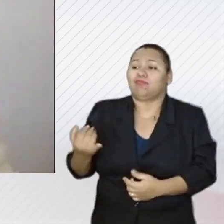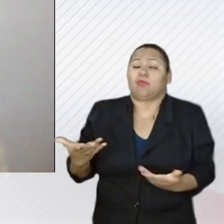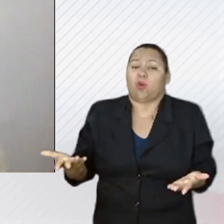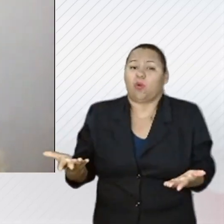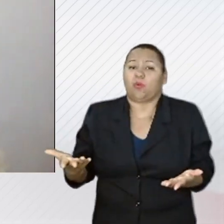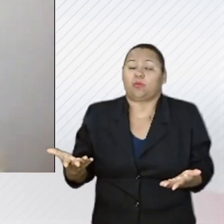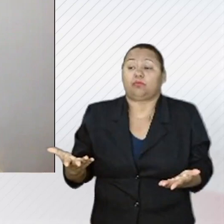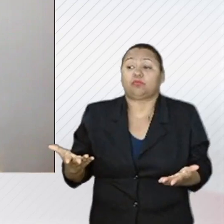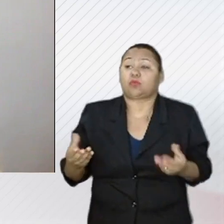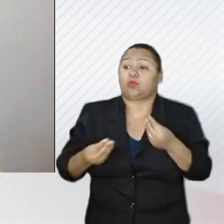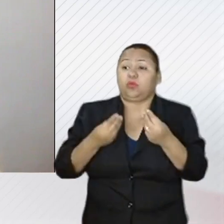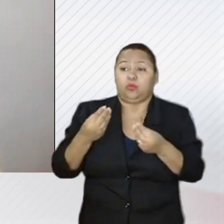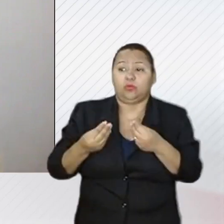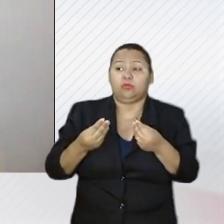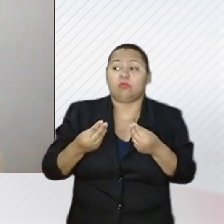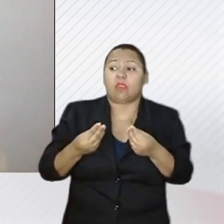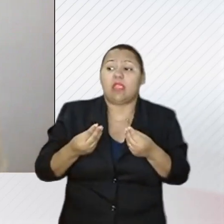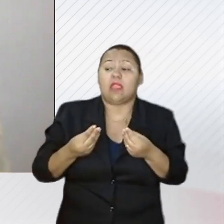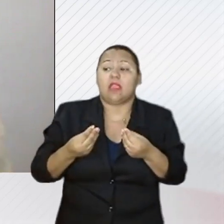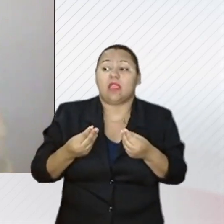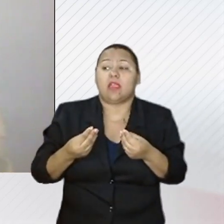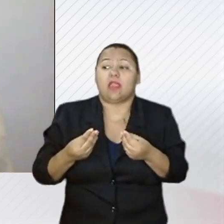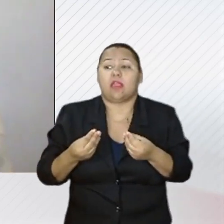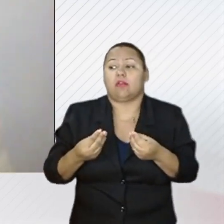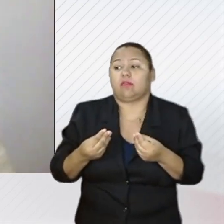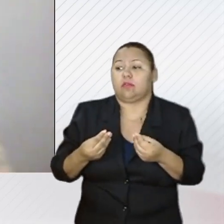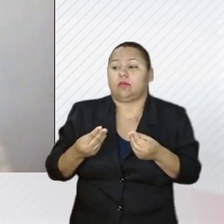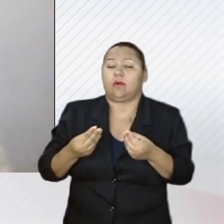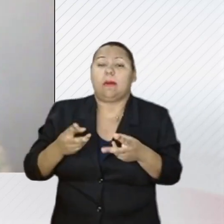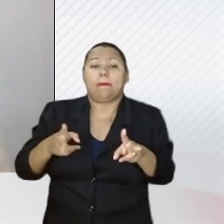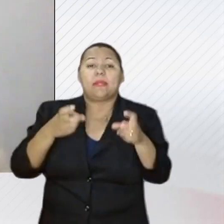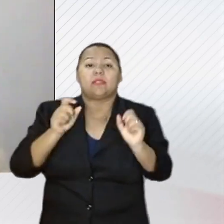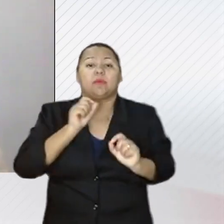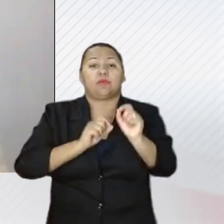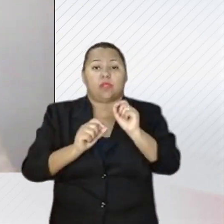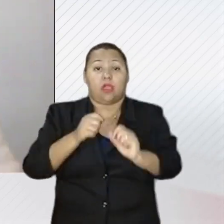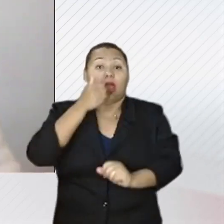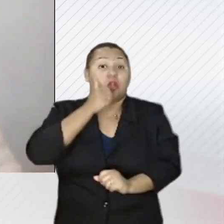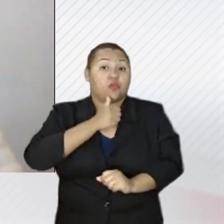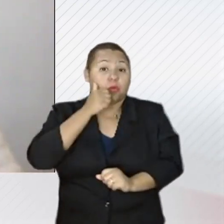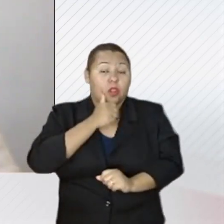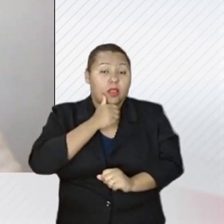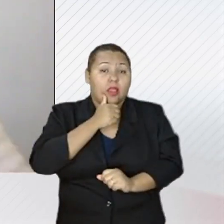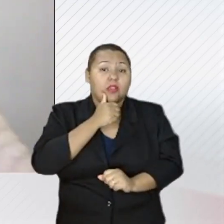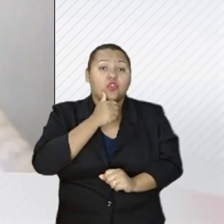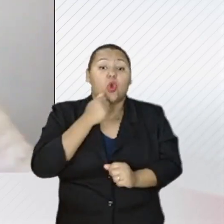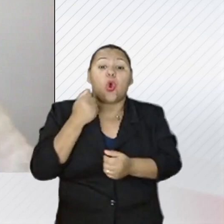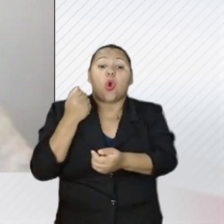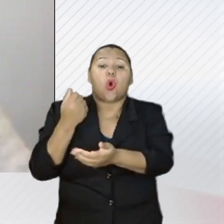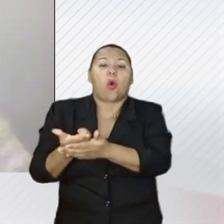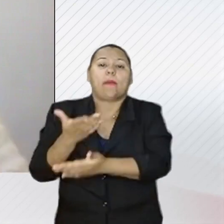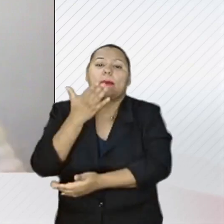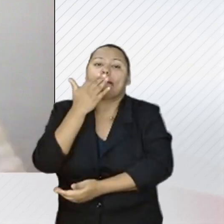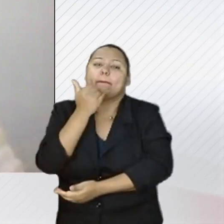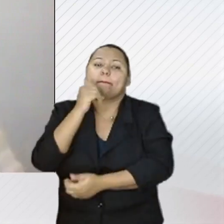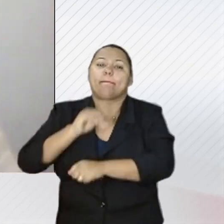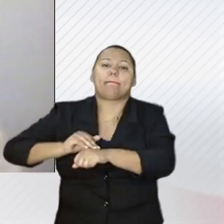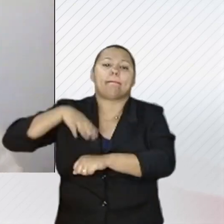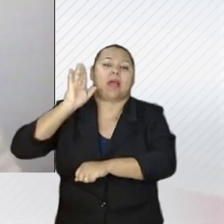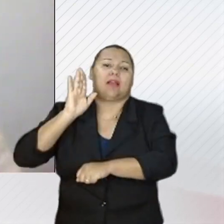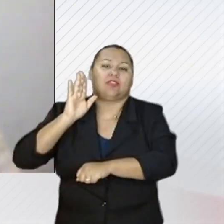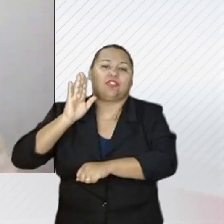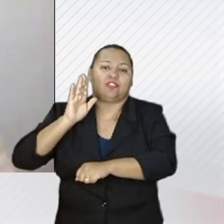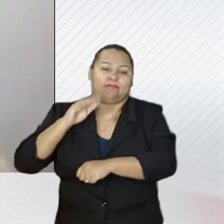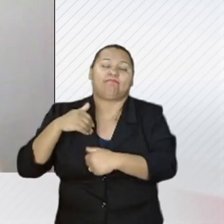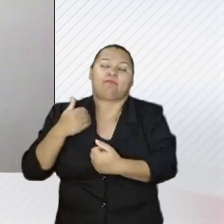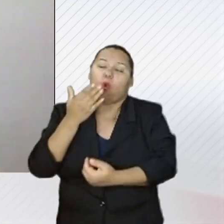em consumo, o que a gente percebe? As mulheres consomem mais comida, né, a cesta básica, o alimento para a